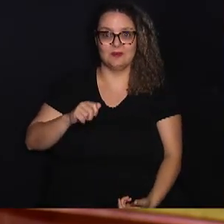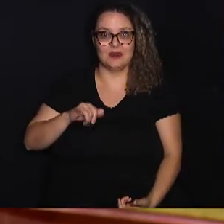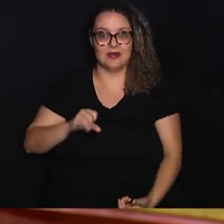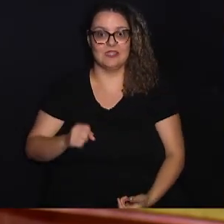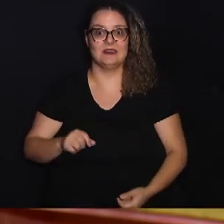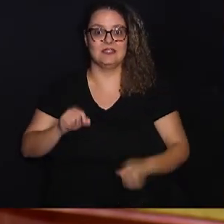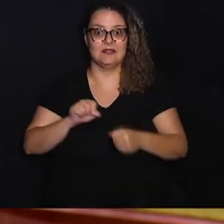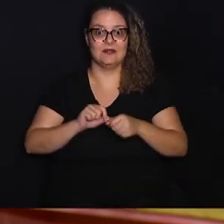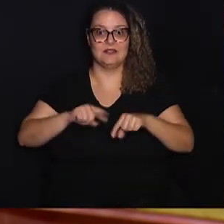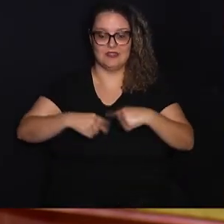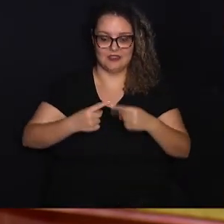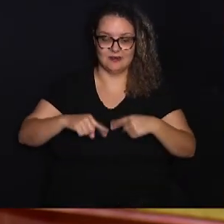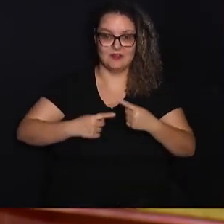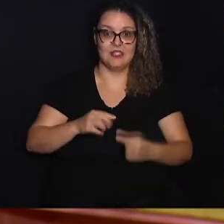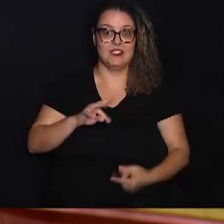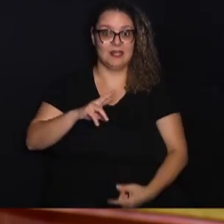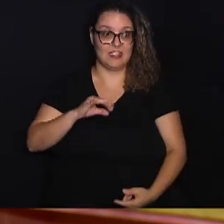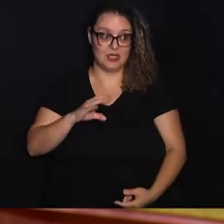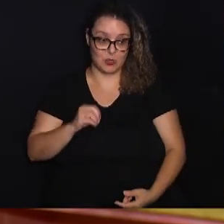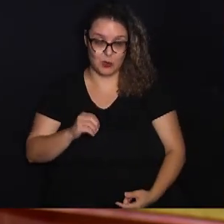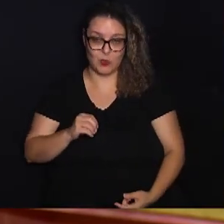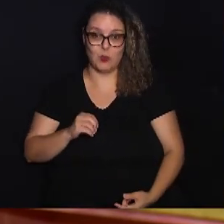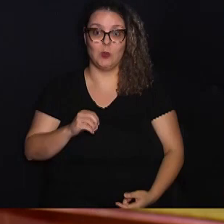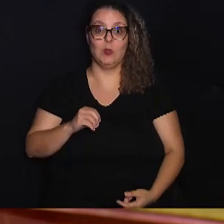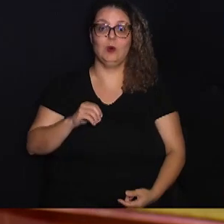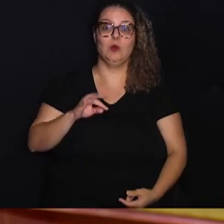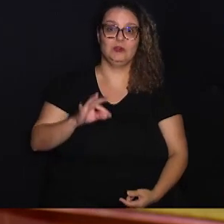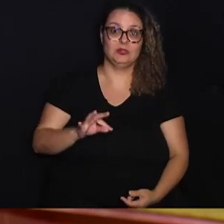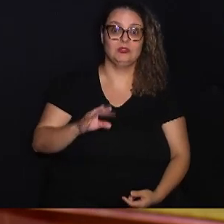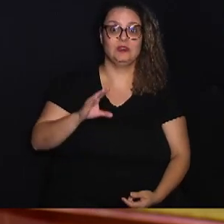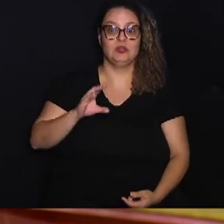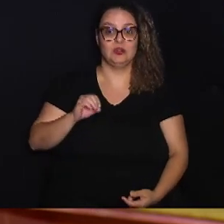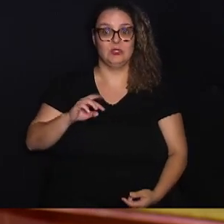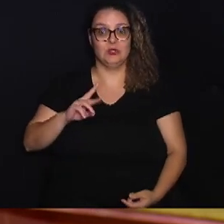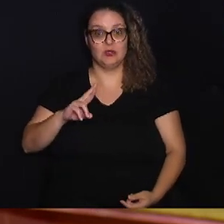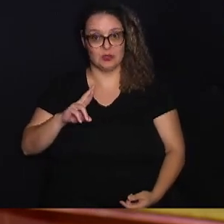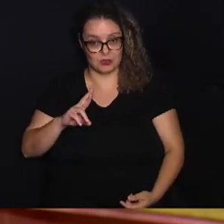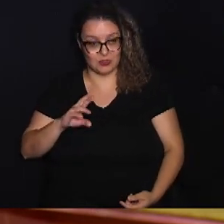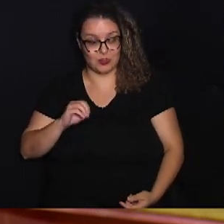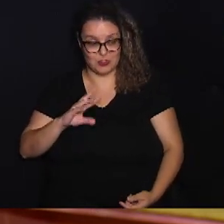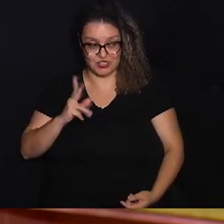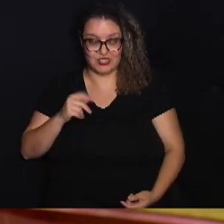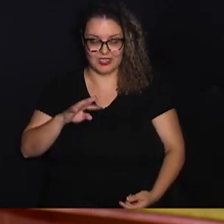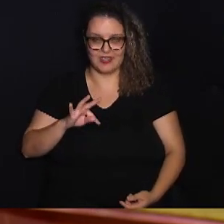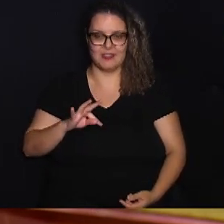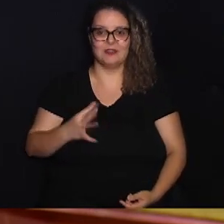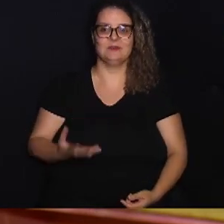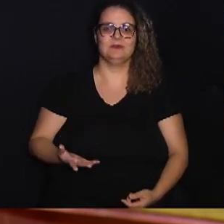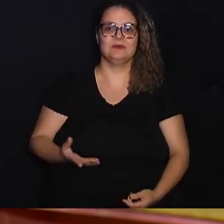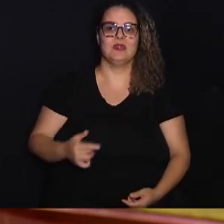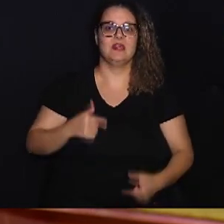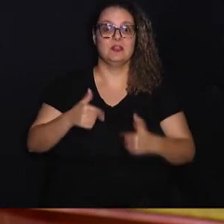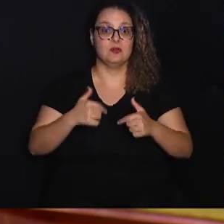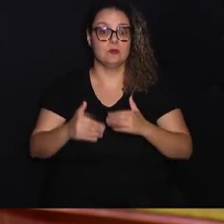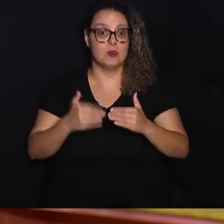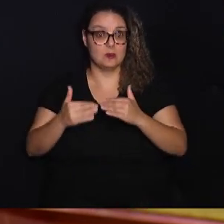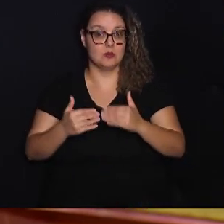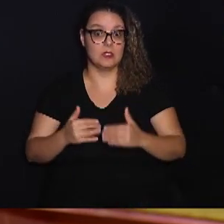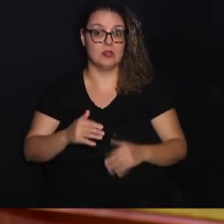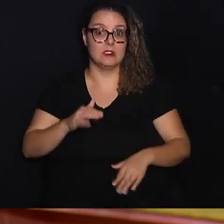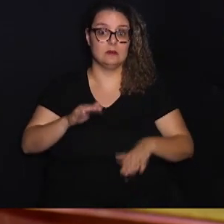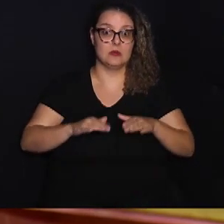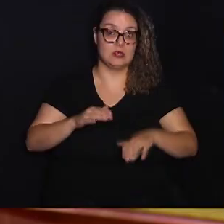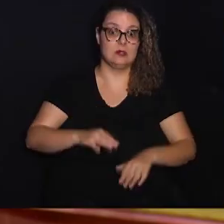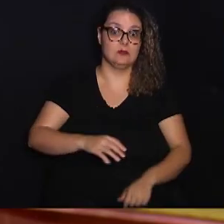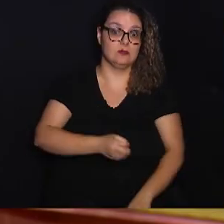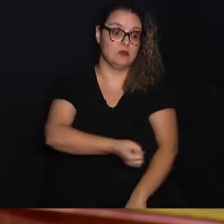fazem tricô, crochê, de acordo com o currículo de cada turma, cada ano. Eles têm um trabalho a desenvolver e tudo